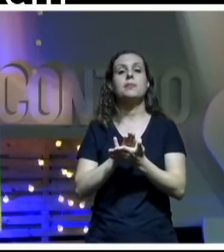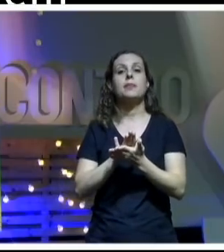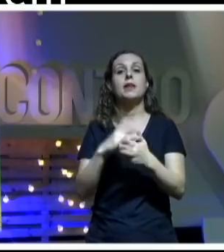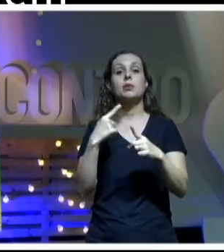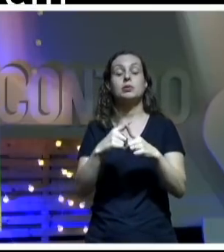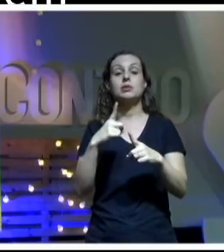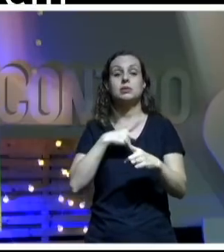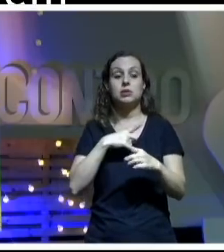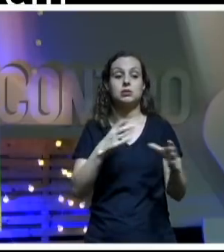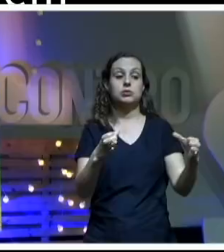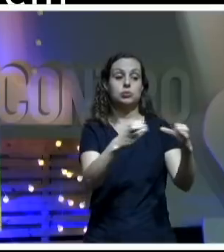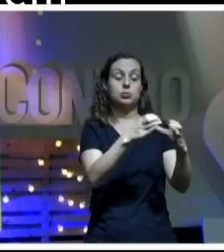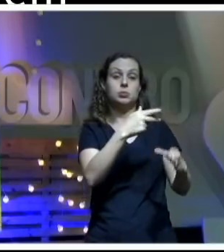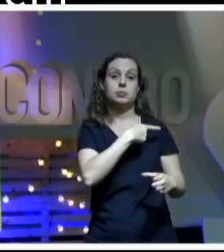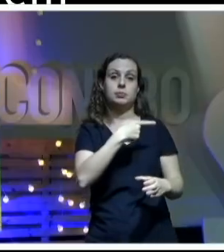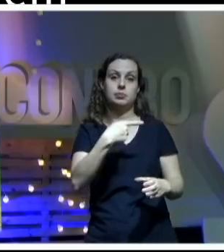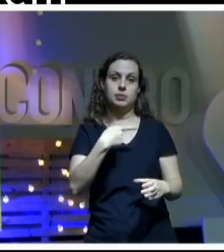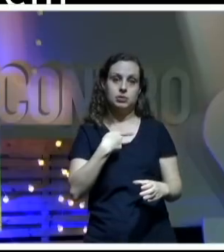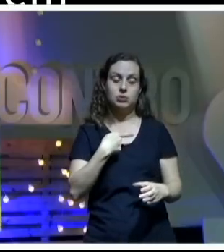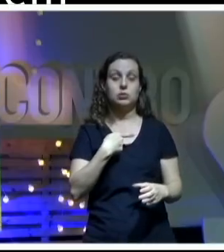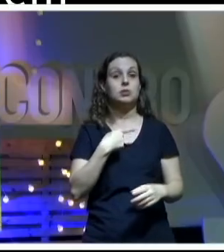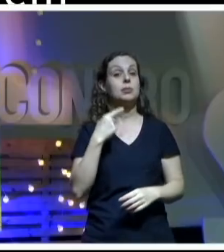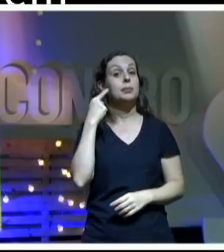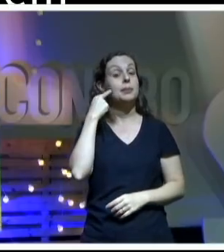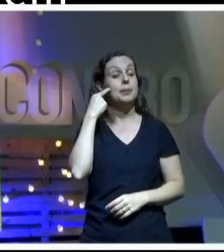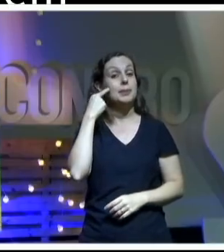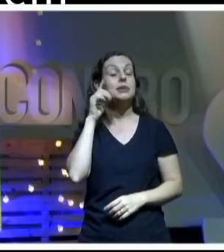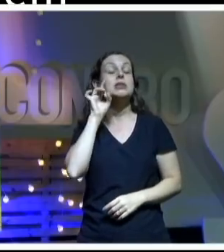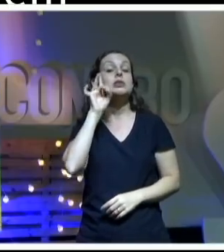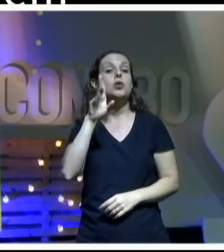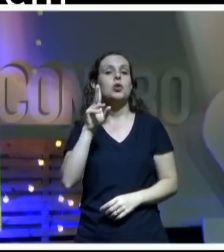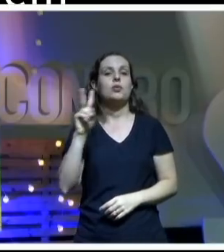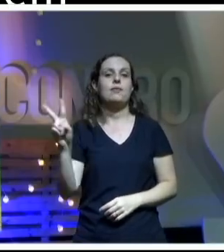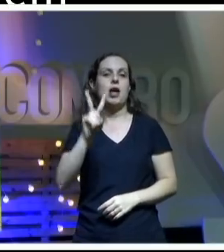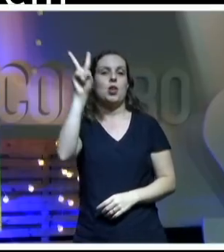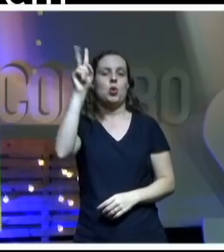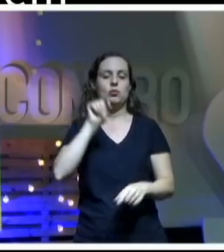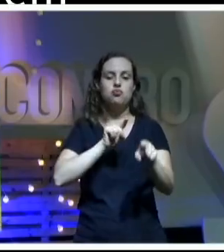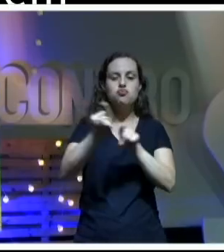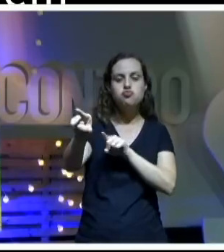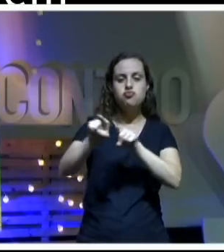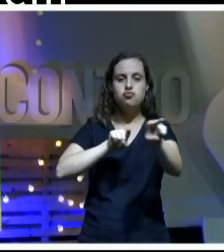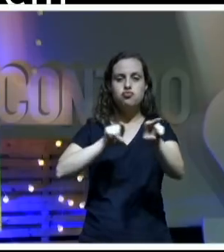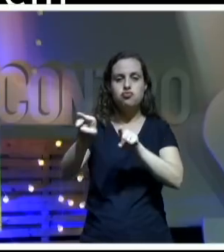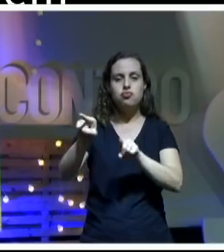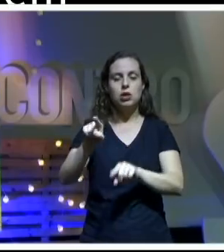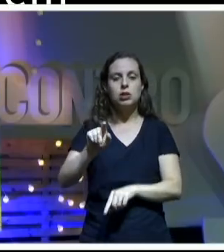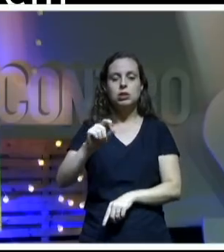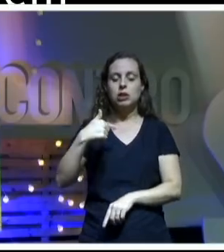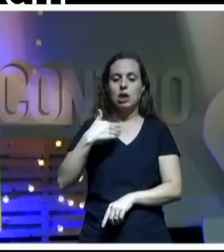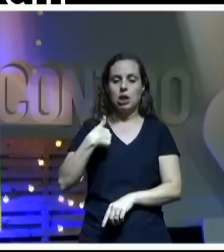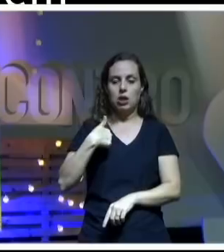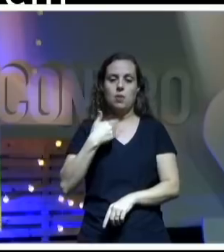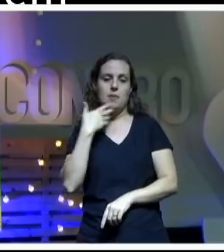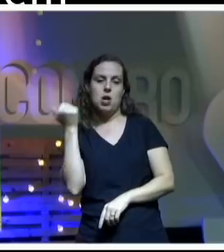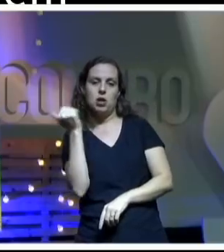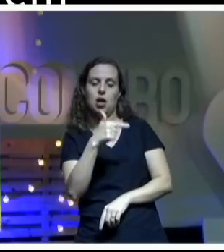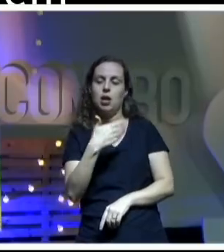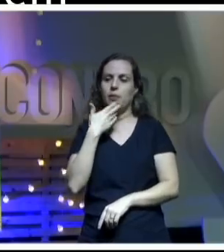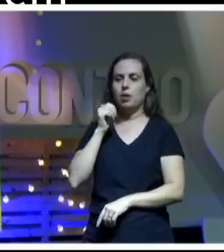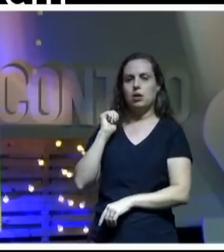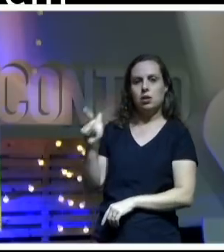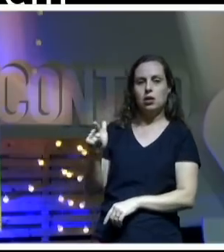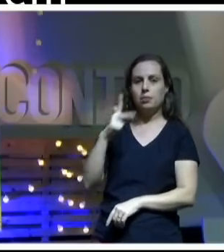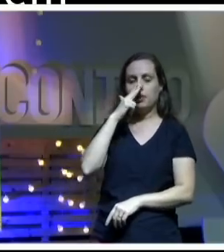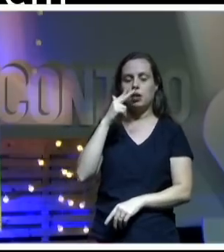conceito de pastor que tinha mais a ver com os valores americanos de competitividade impessoalidade funcionalidade do